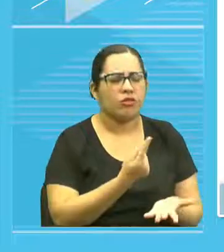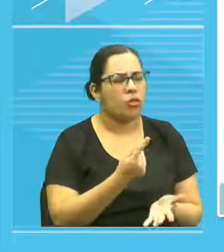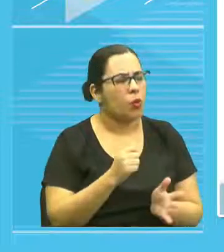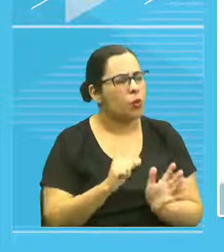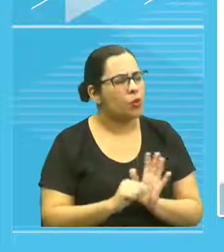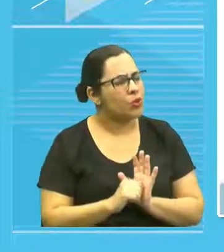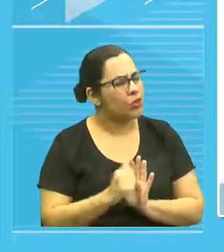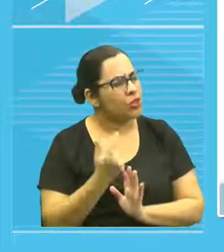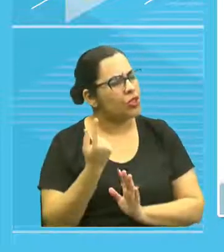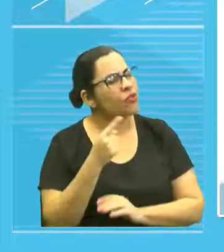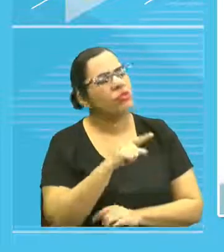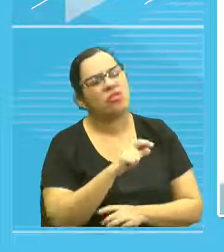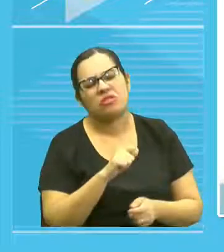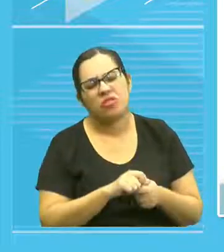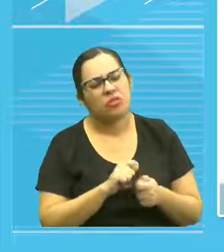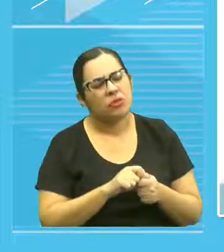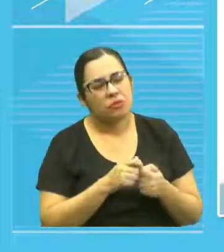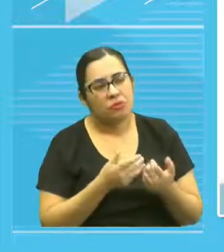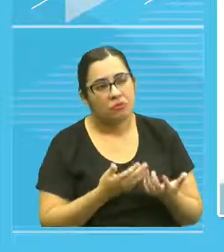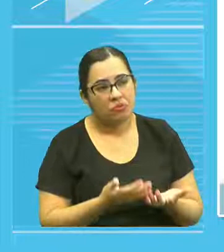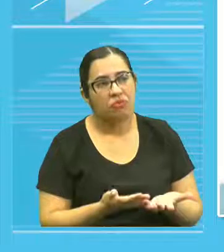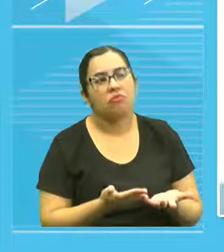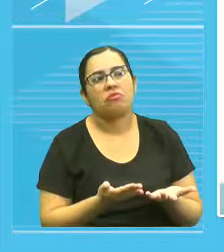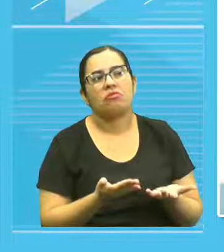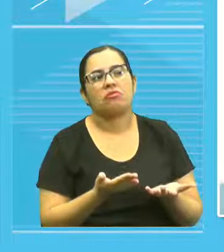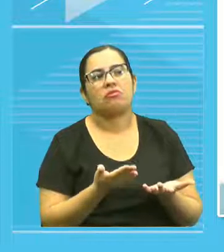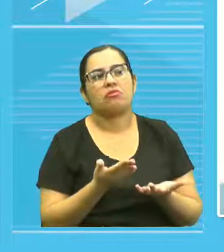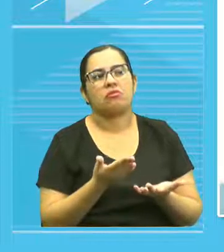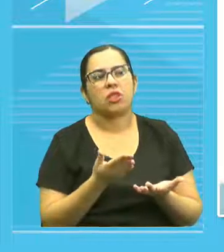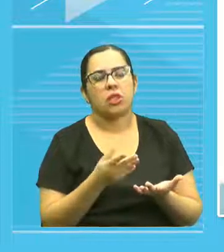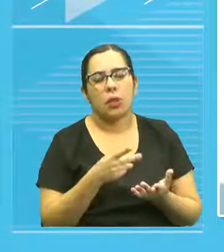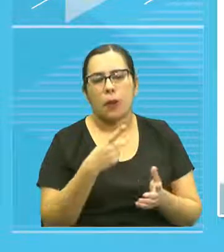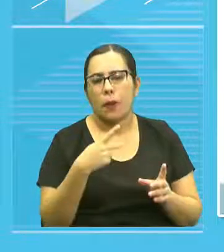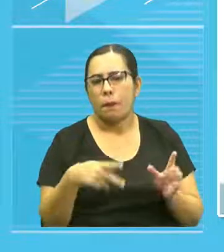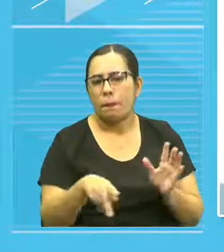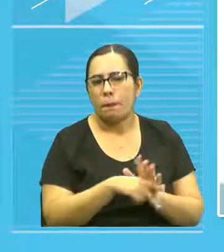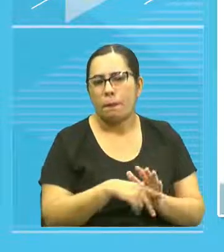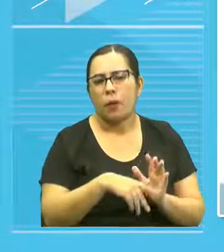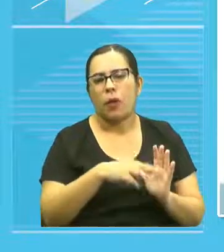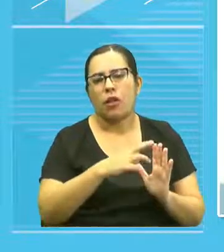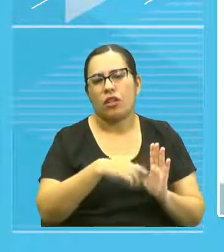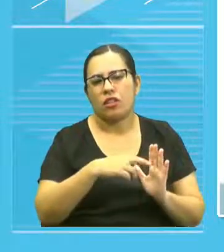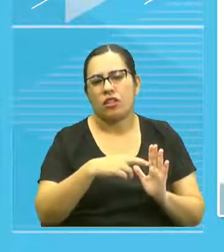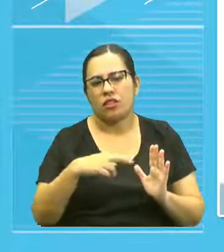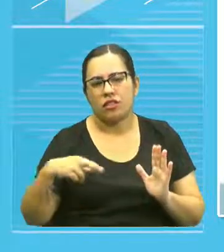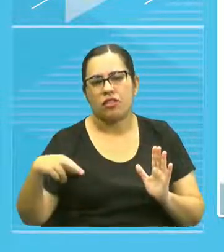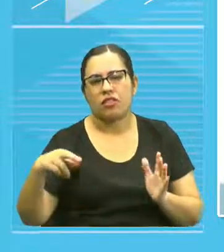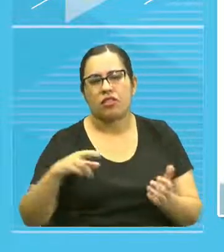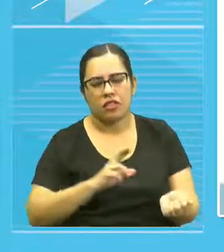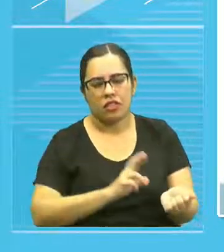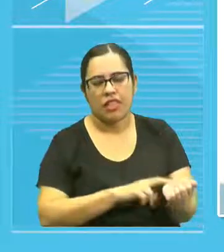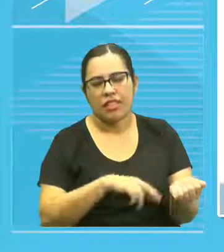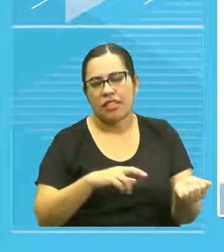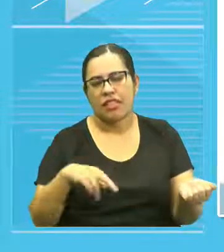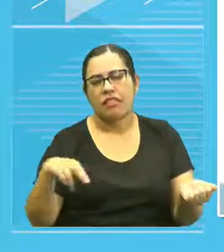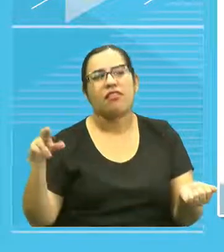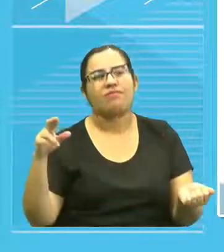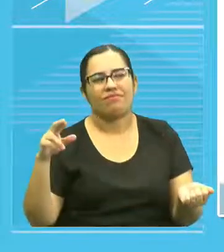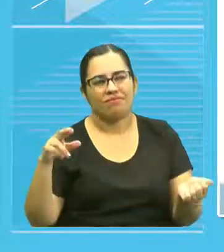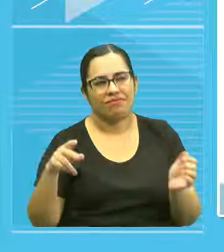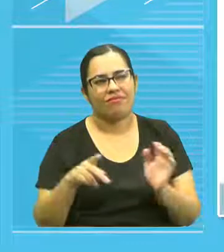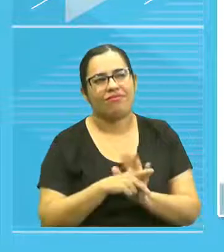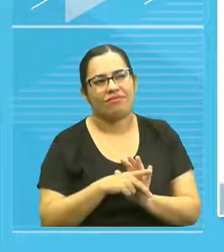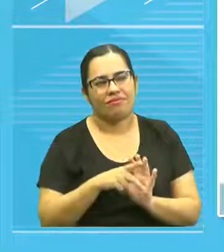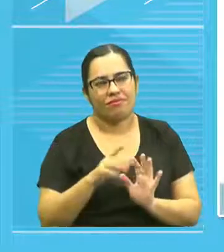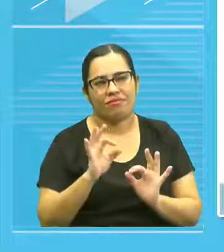restasse esse dia bom então é um recurso da Rima né o mundo fosse acabar me diz o que você